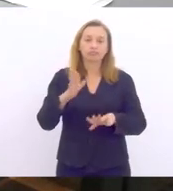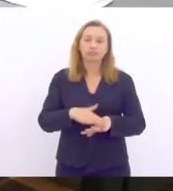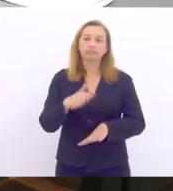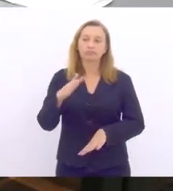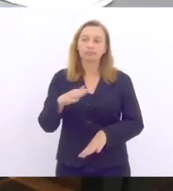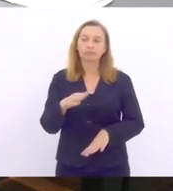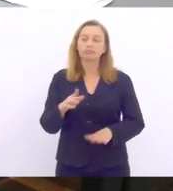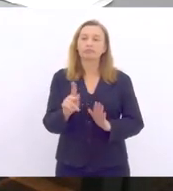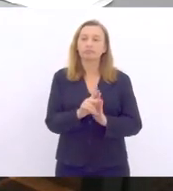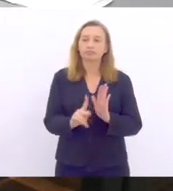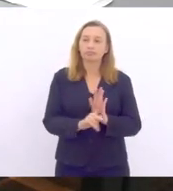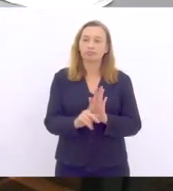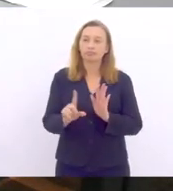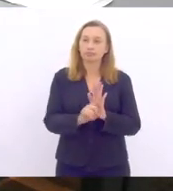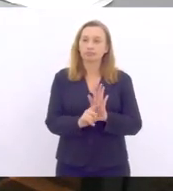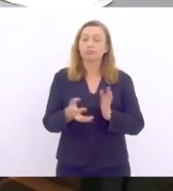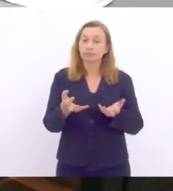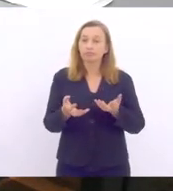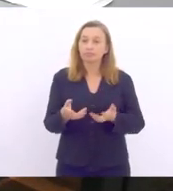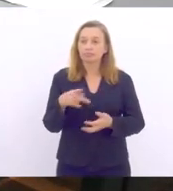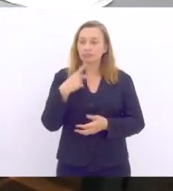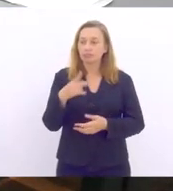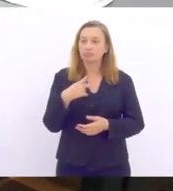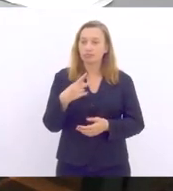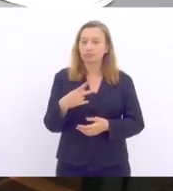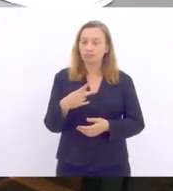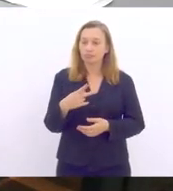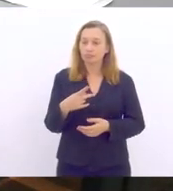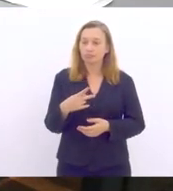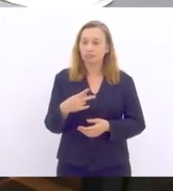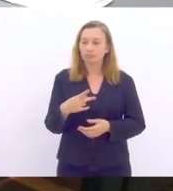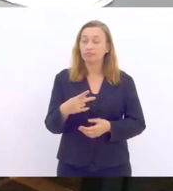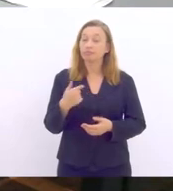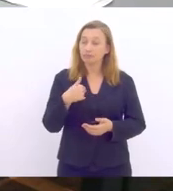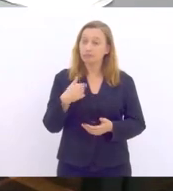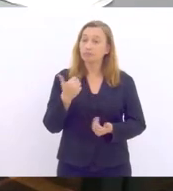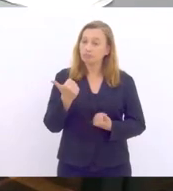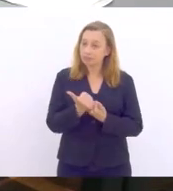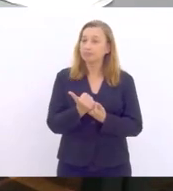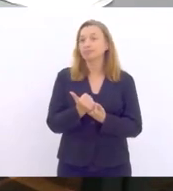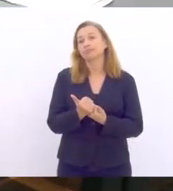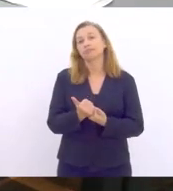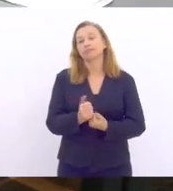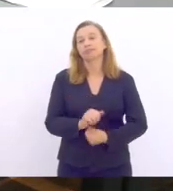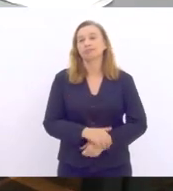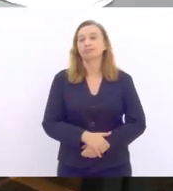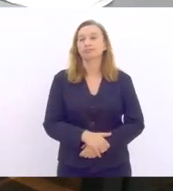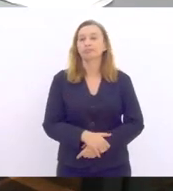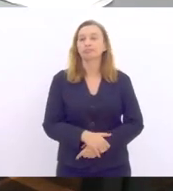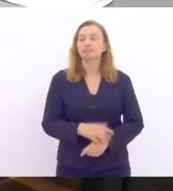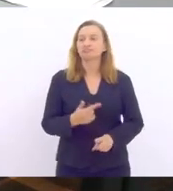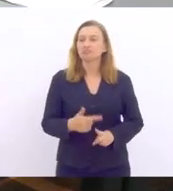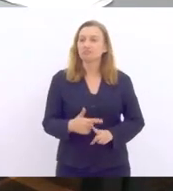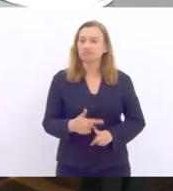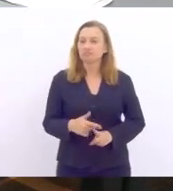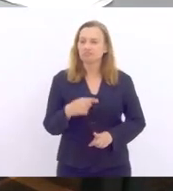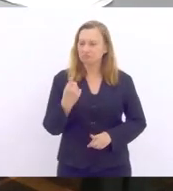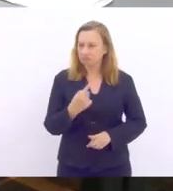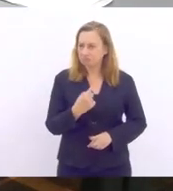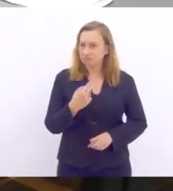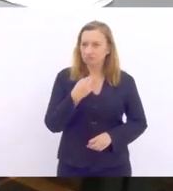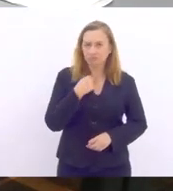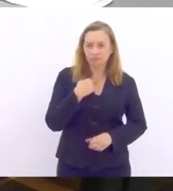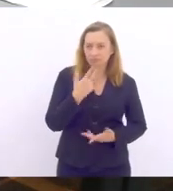desse projeto de lei, que eu quero dizer que, em linhas gerais, eu apoio. Porque nós não podemos, senhoras